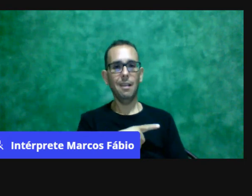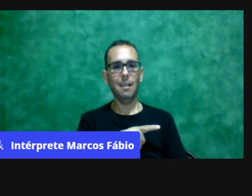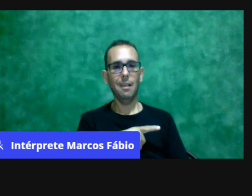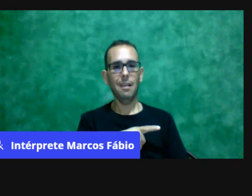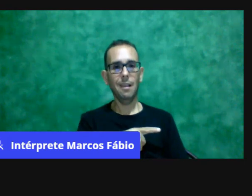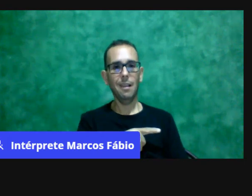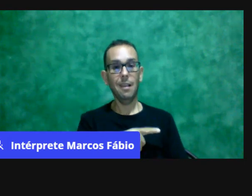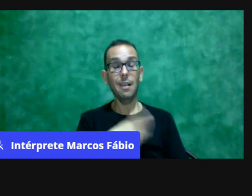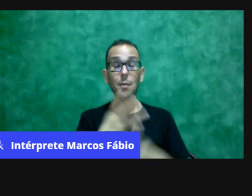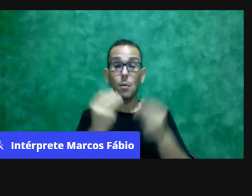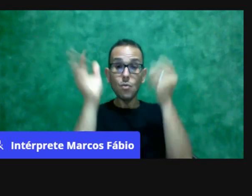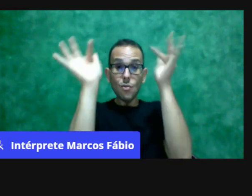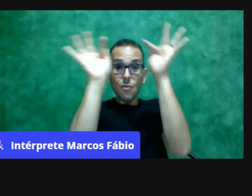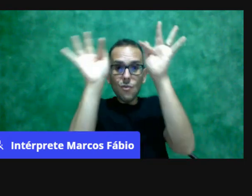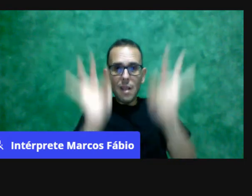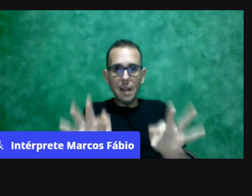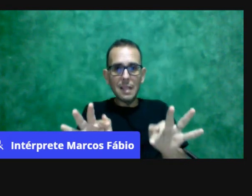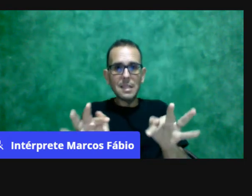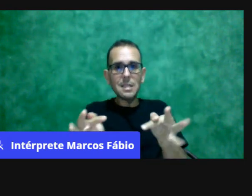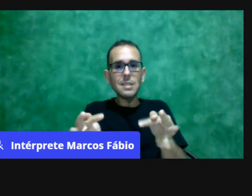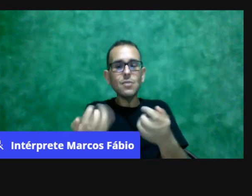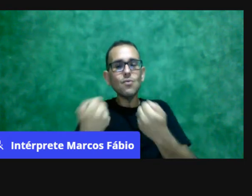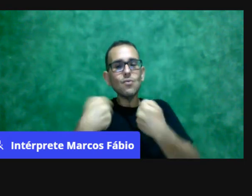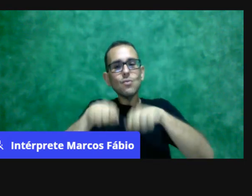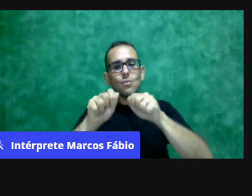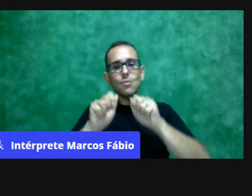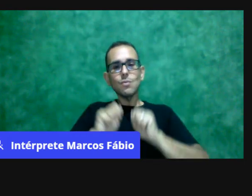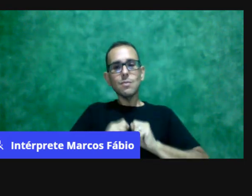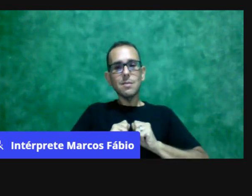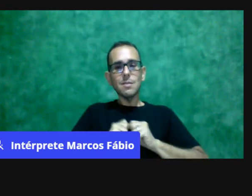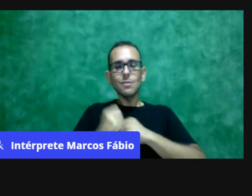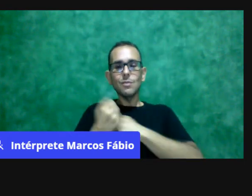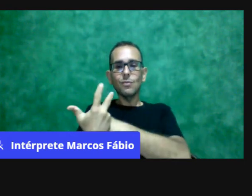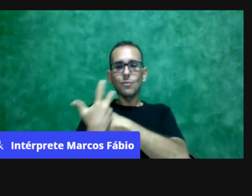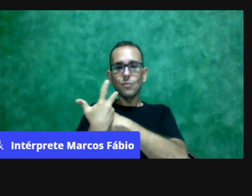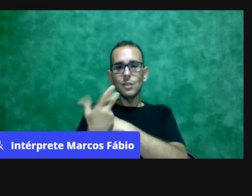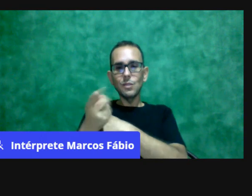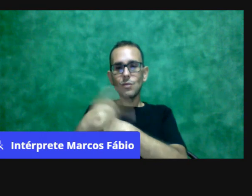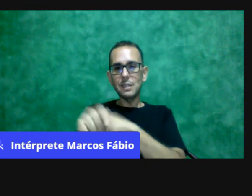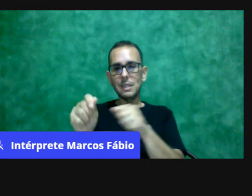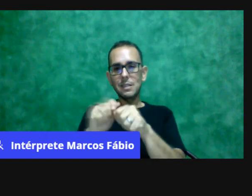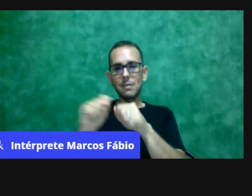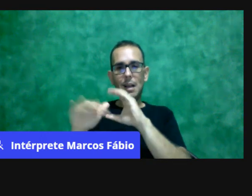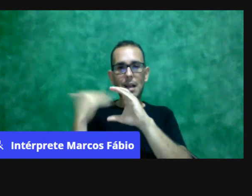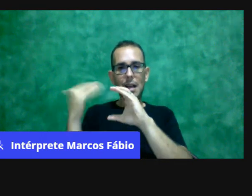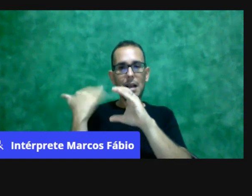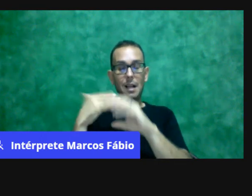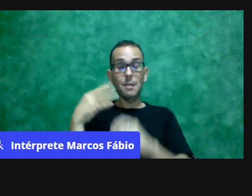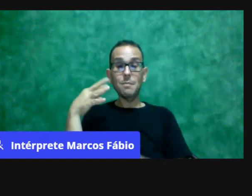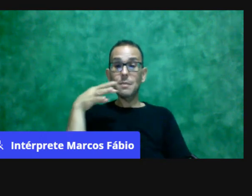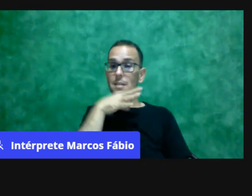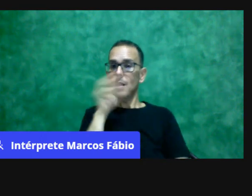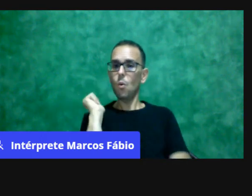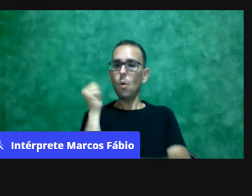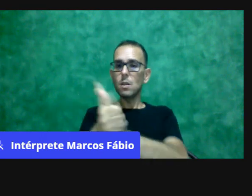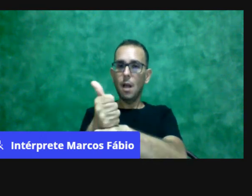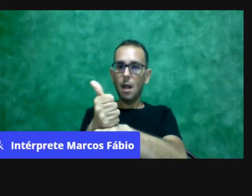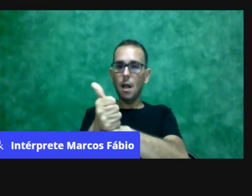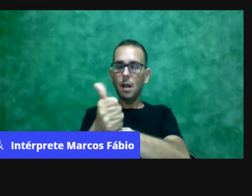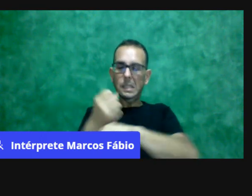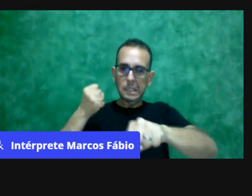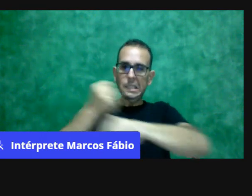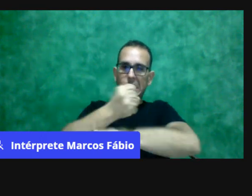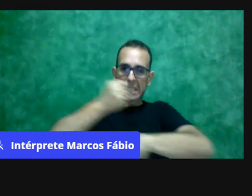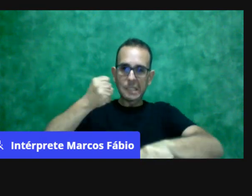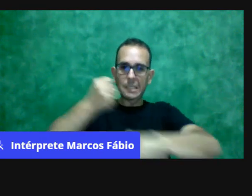muito feliz quando nós recebemos de vocês os vídeos que vocês produzem e perceber a qualidade, o empenho e a dedicação que